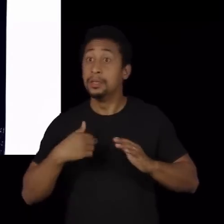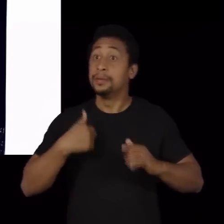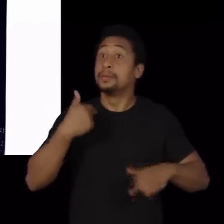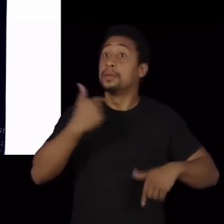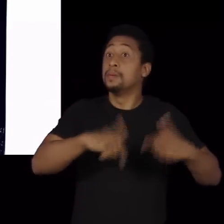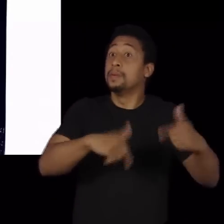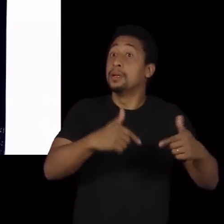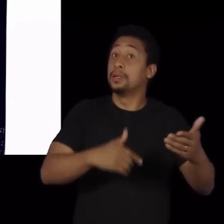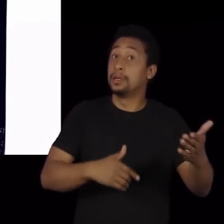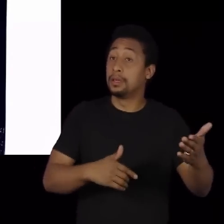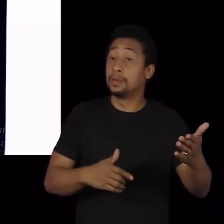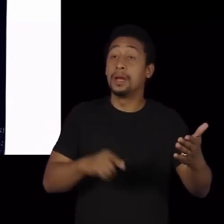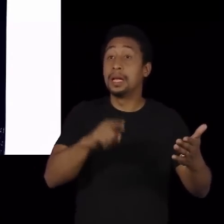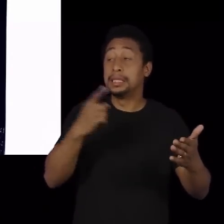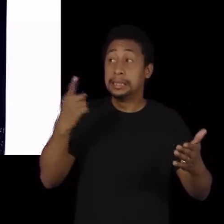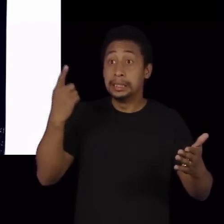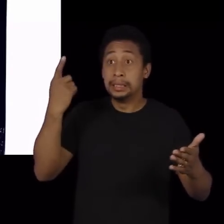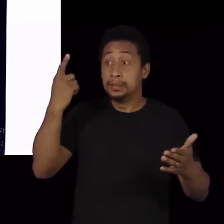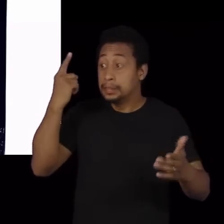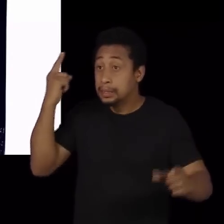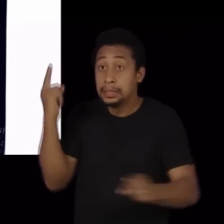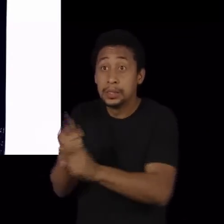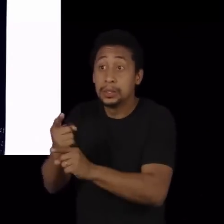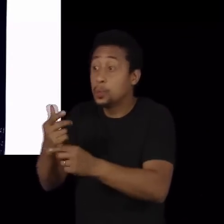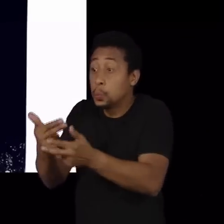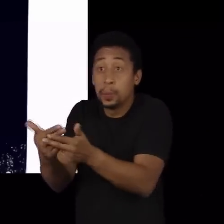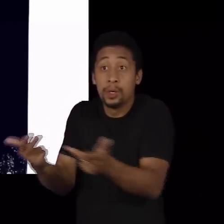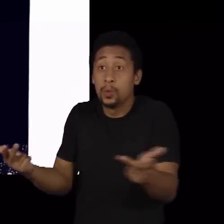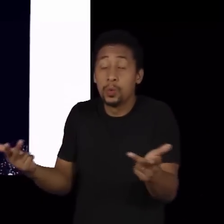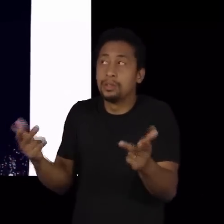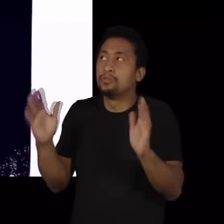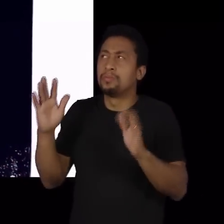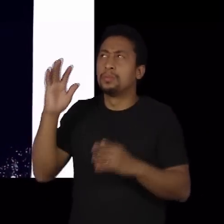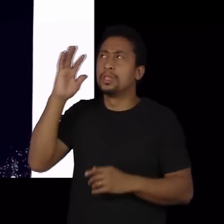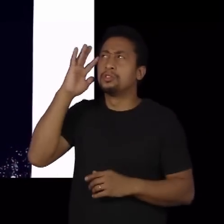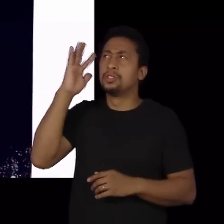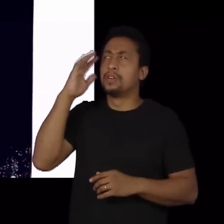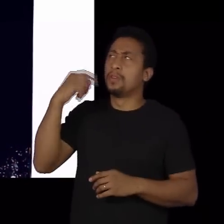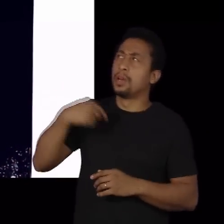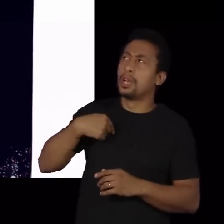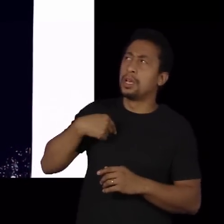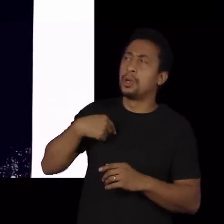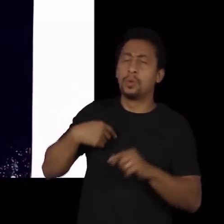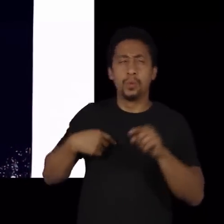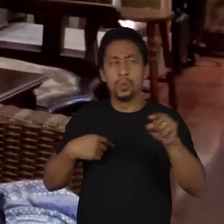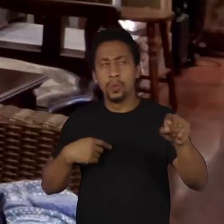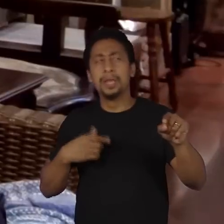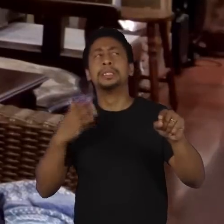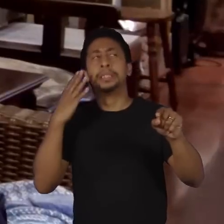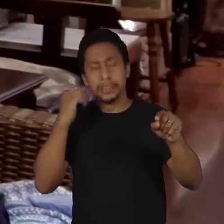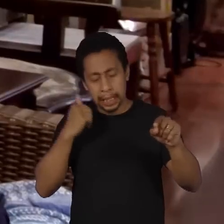E quando ela encontrava uma obra, ela já meio que via. Eu e o Lute, vamos saber fazer isso aqui.